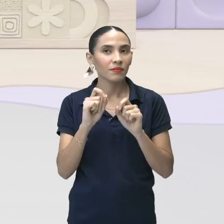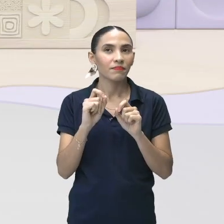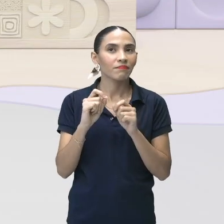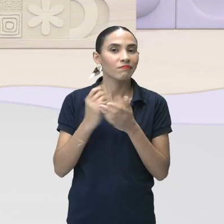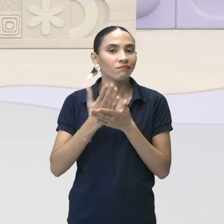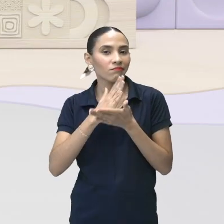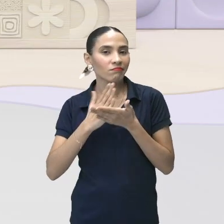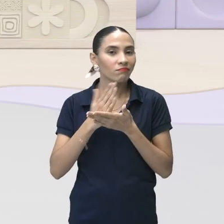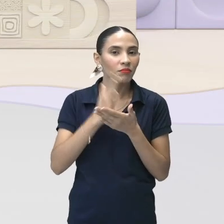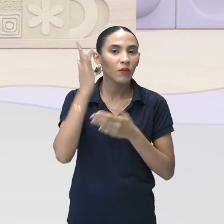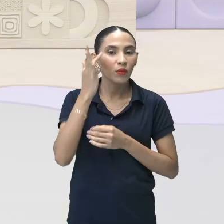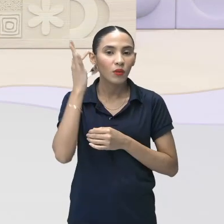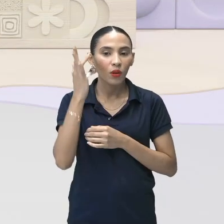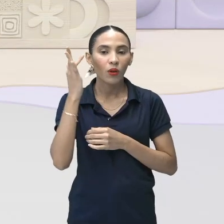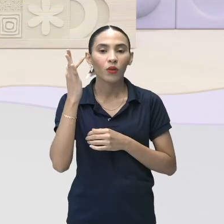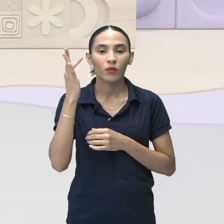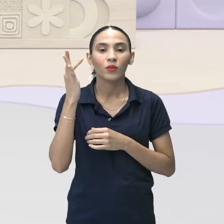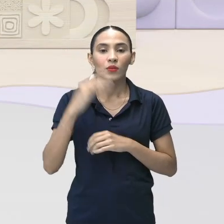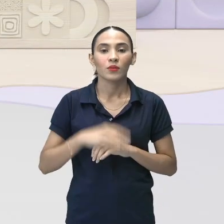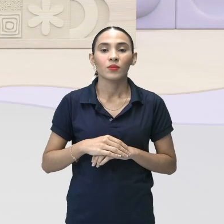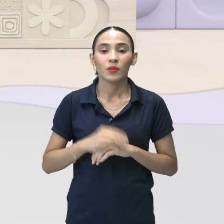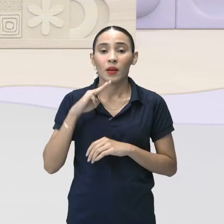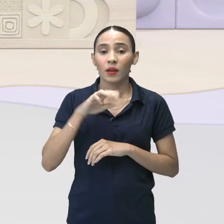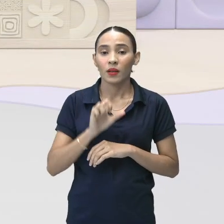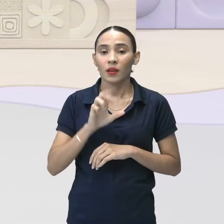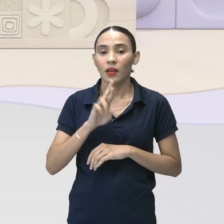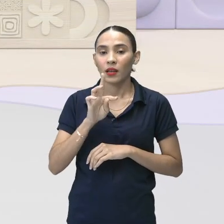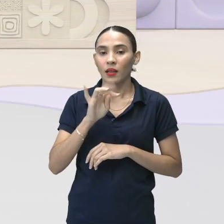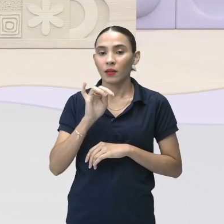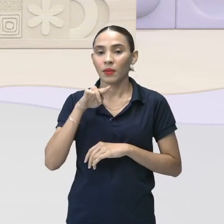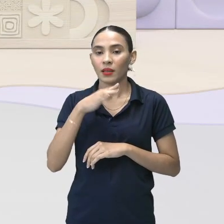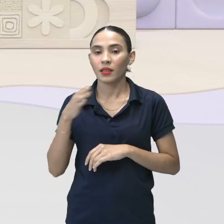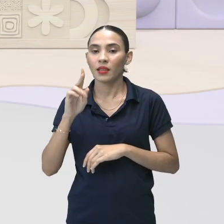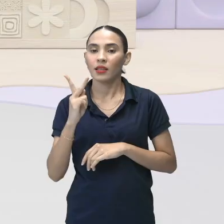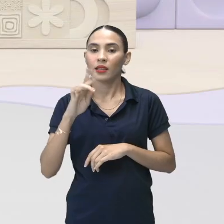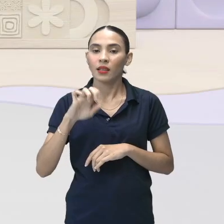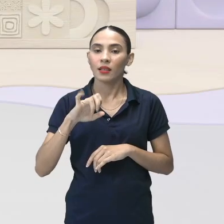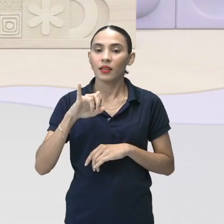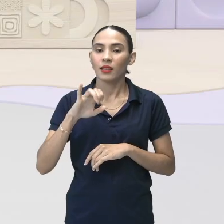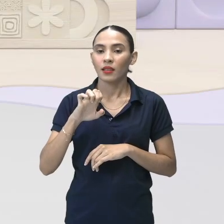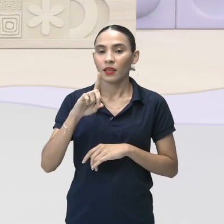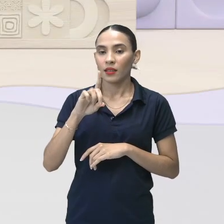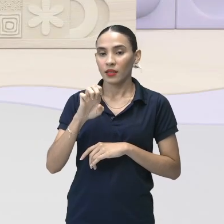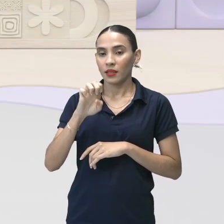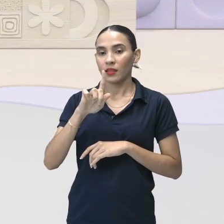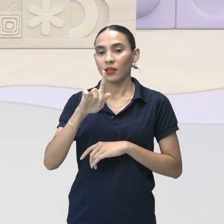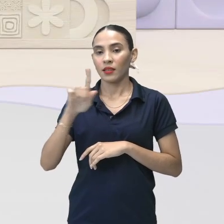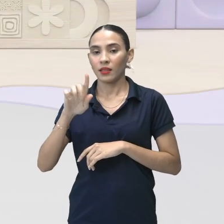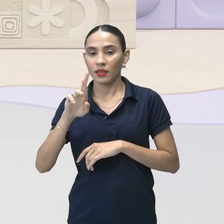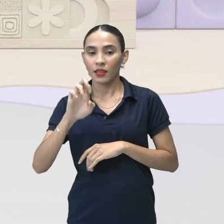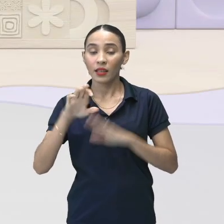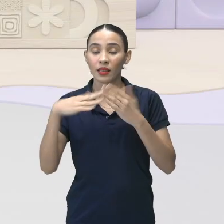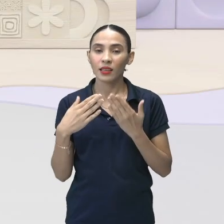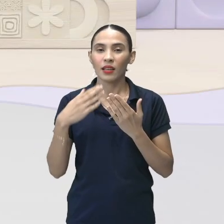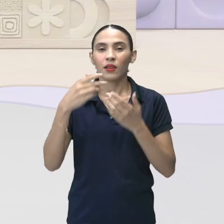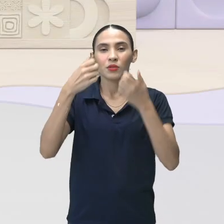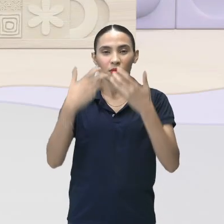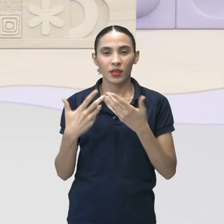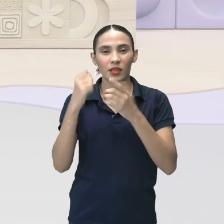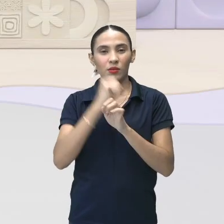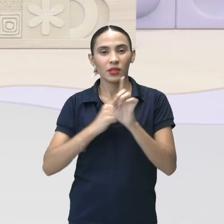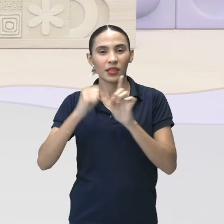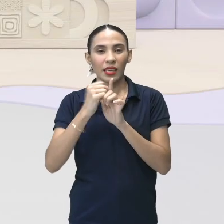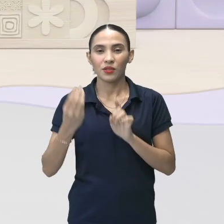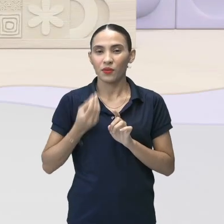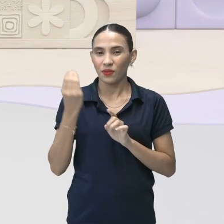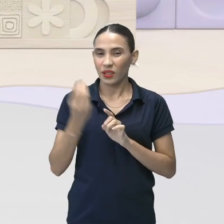vive uma noite no mundo, né? Não por causa da falta de Deus, mas porque os homens já não